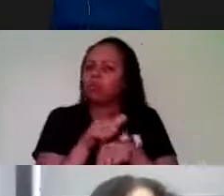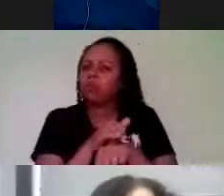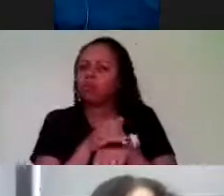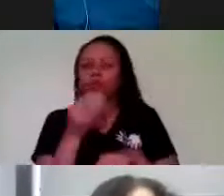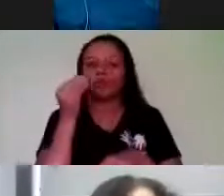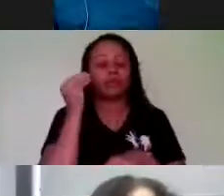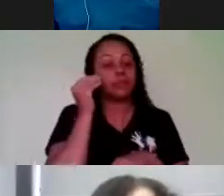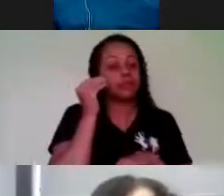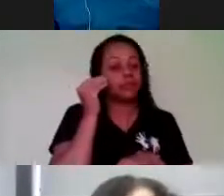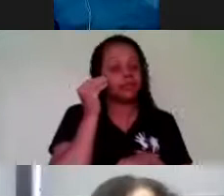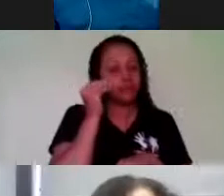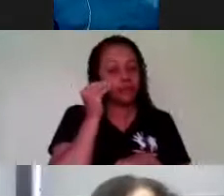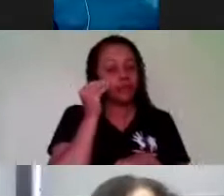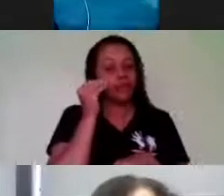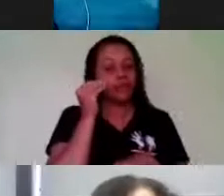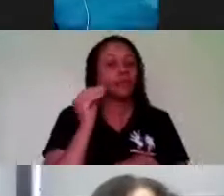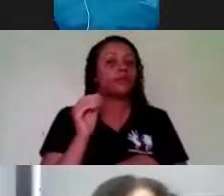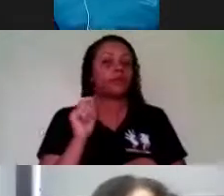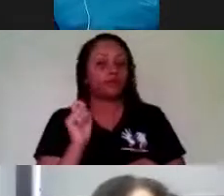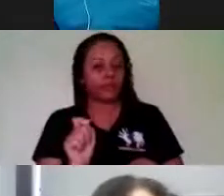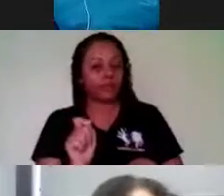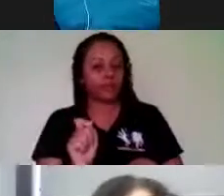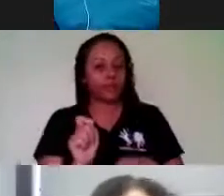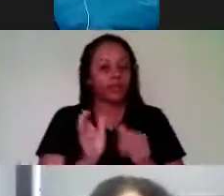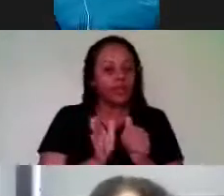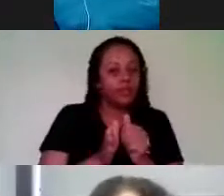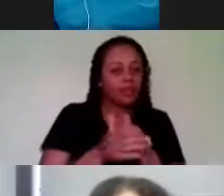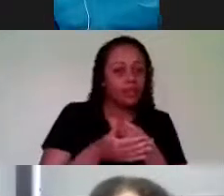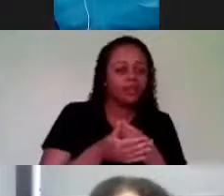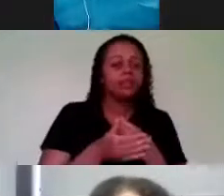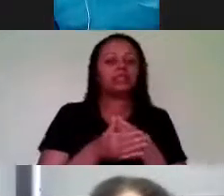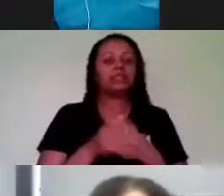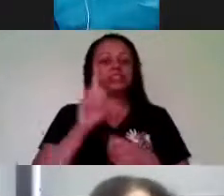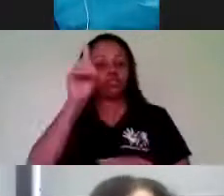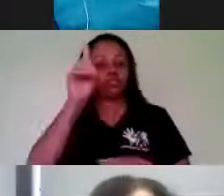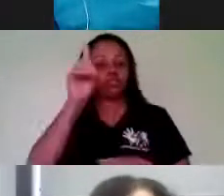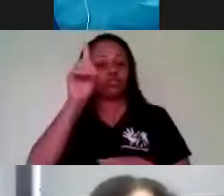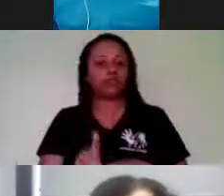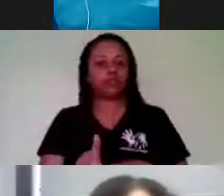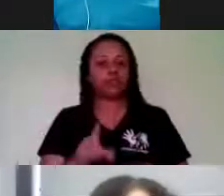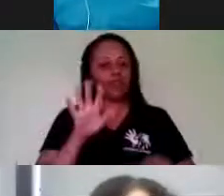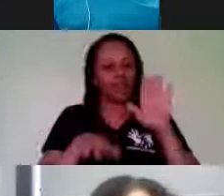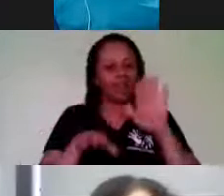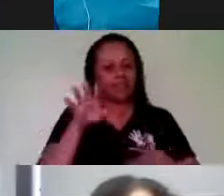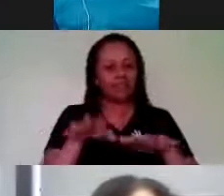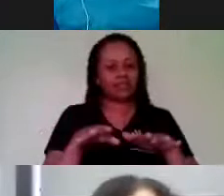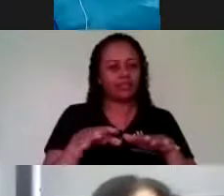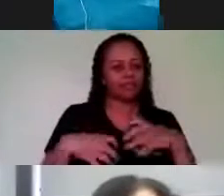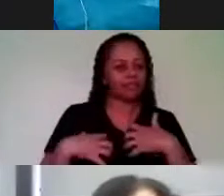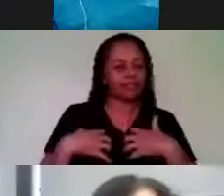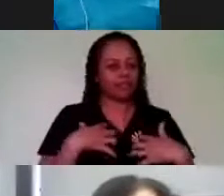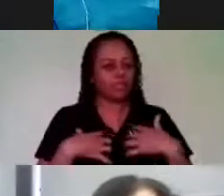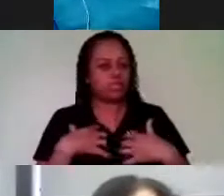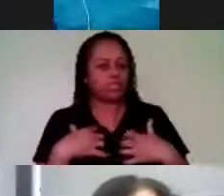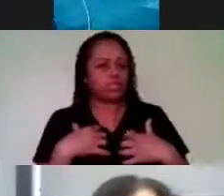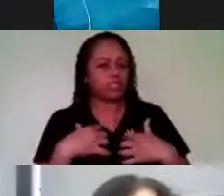tentar suprimir um direito, na verdade, um direito que muitas vezes incomoda alguns setores do